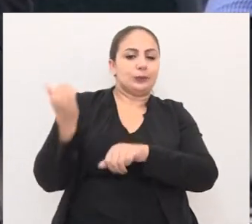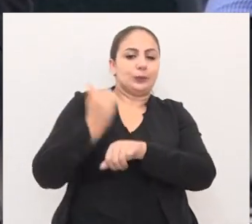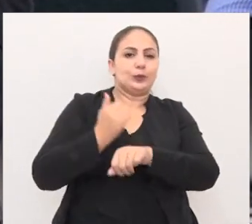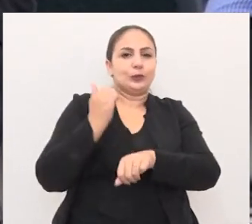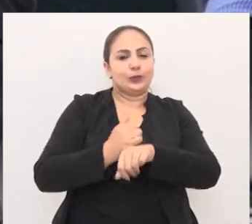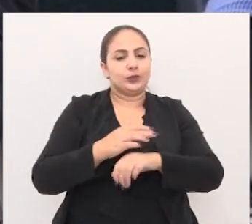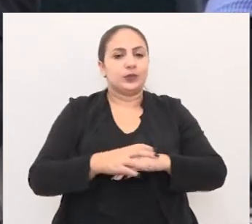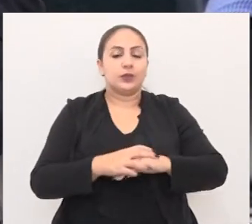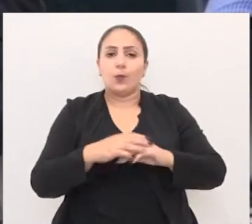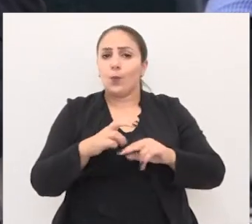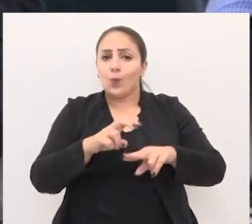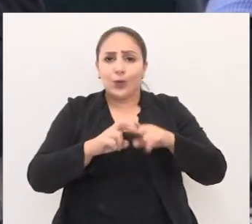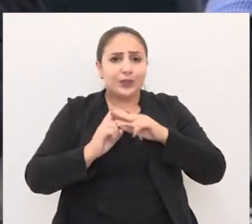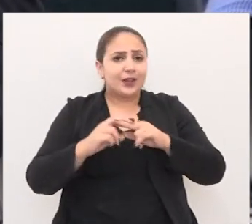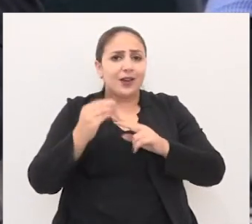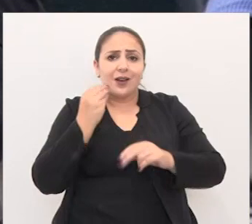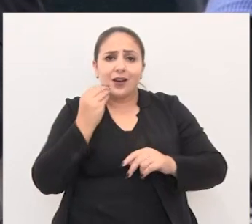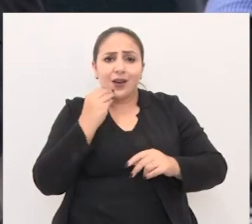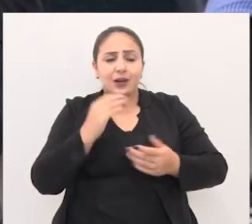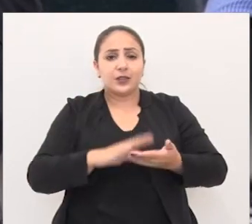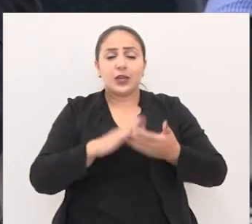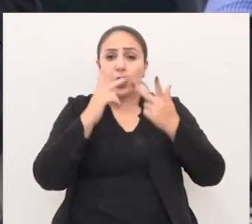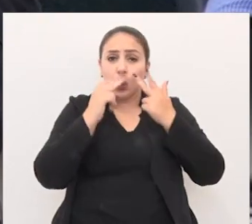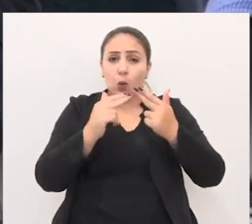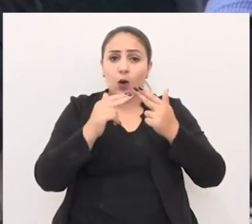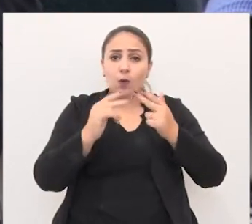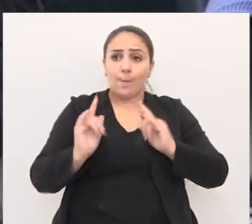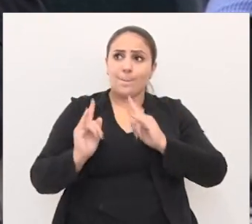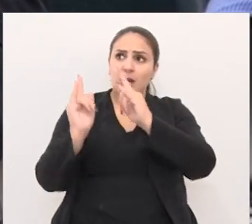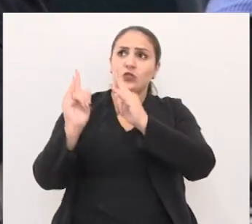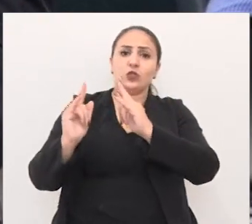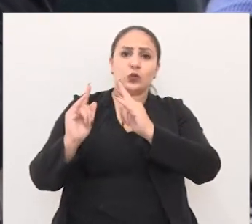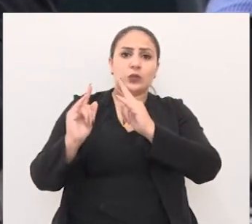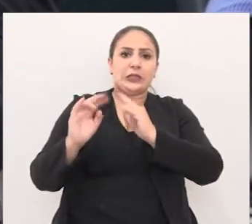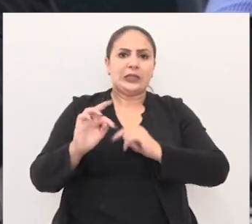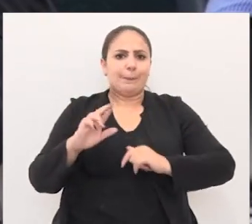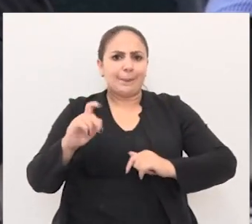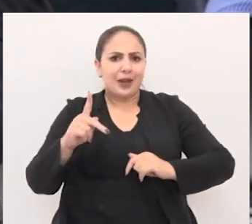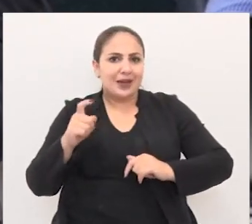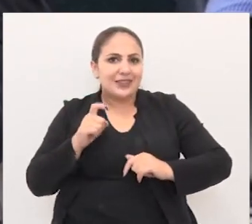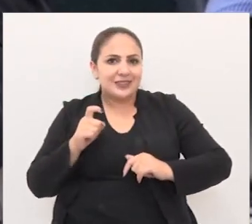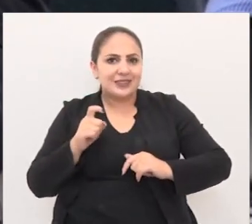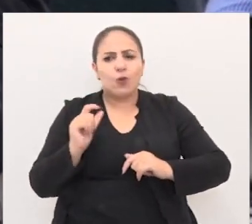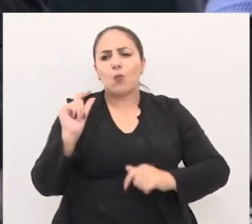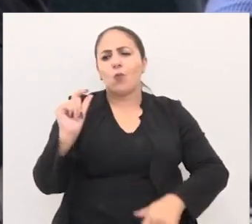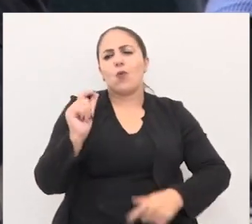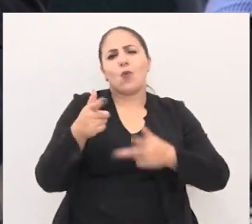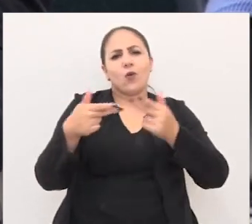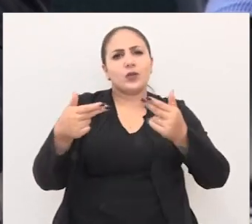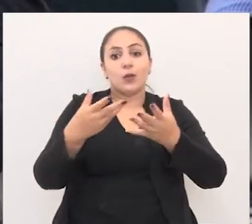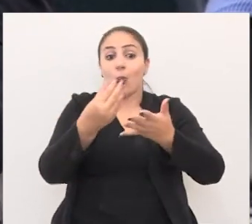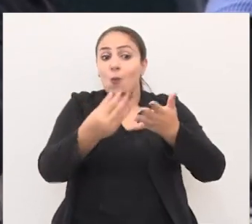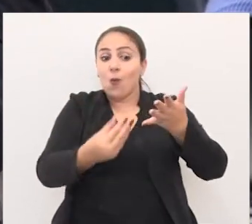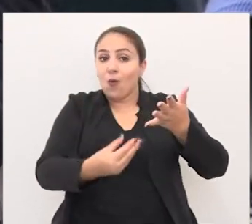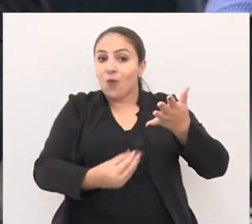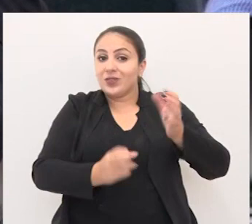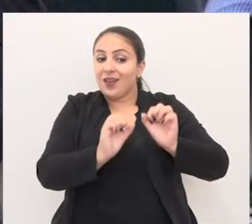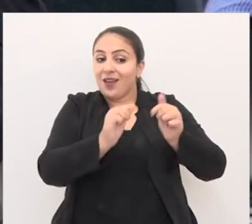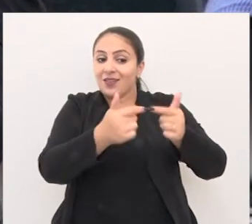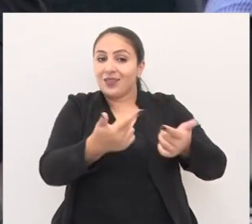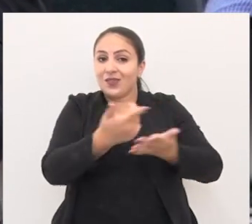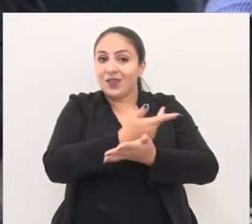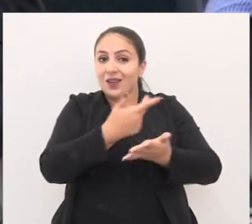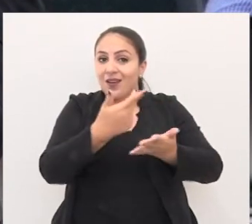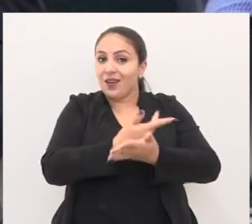em seu nome. Então é evidente que o caso, por exemplo, do triplex é um pequeno caso dentro de um inúmero conjunto de